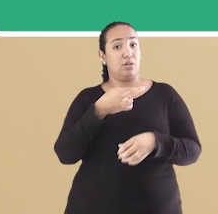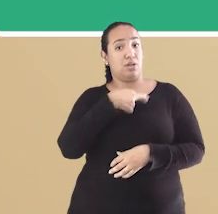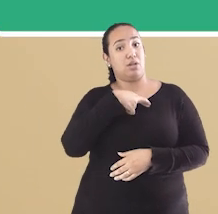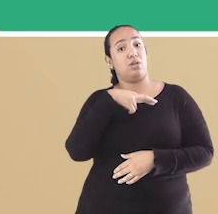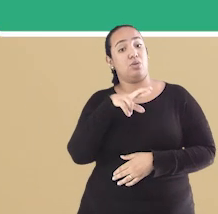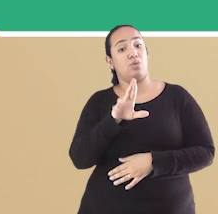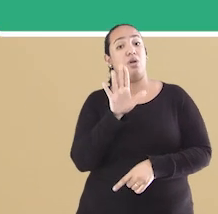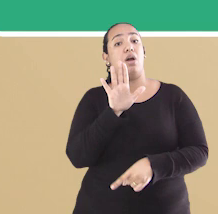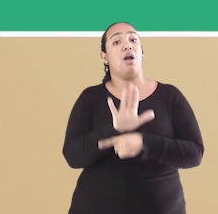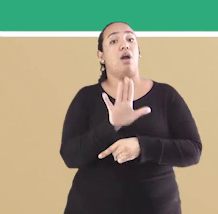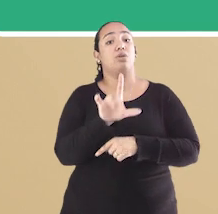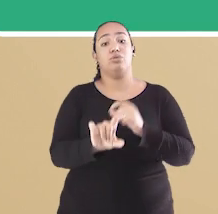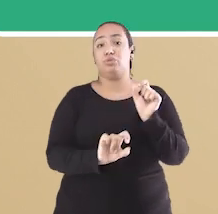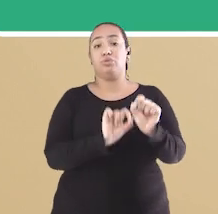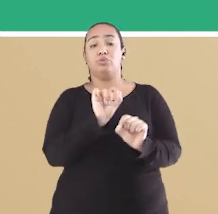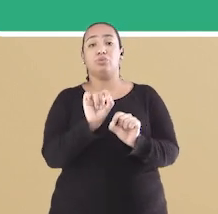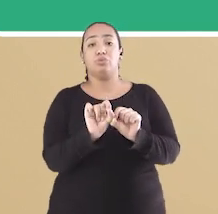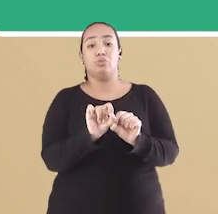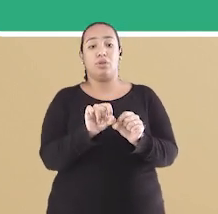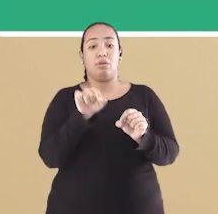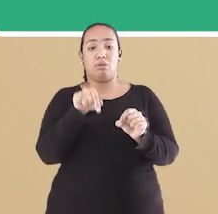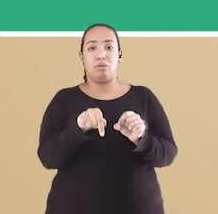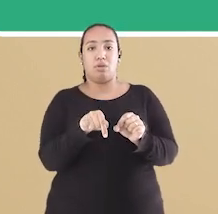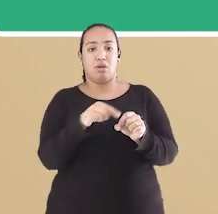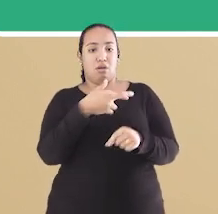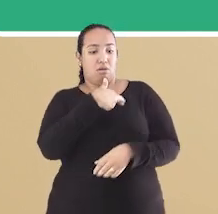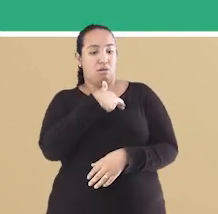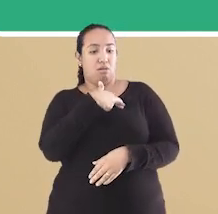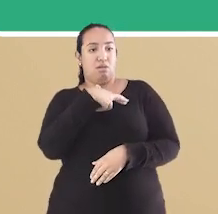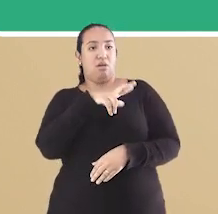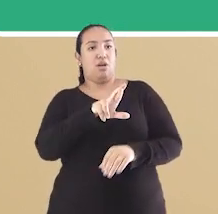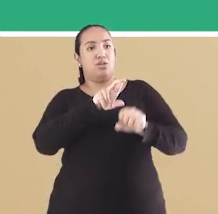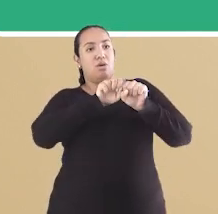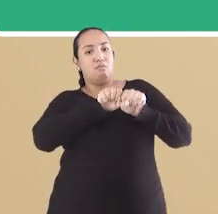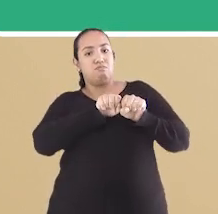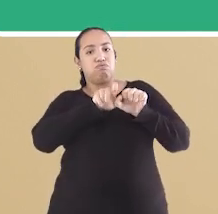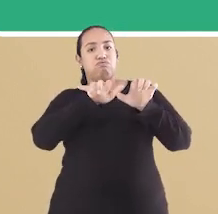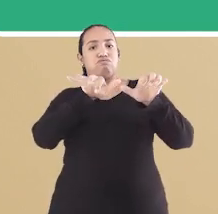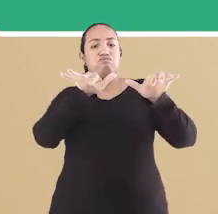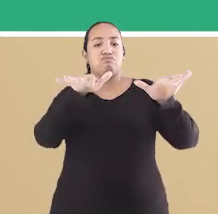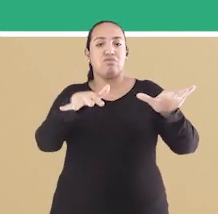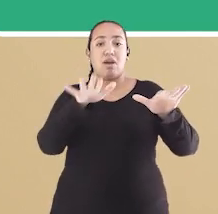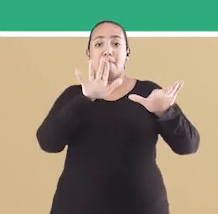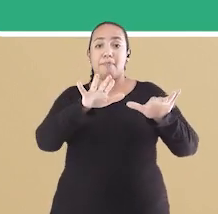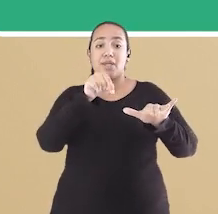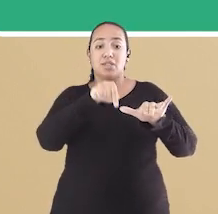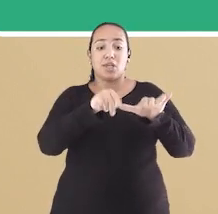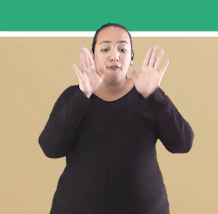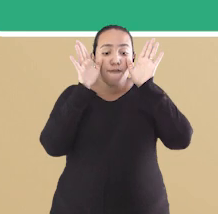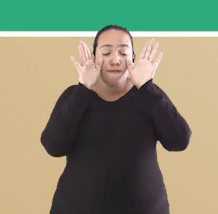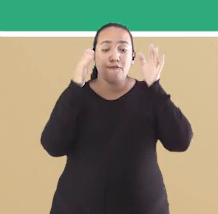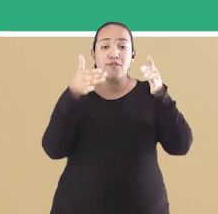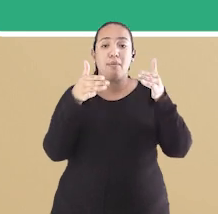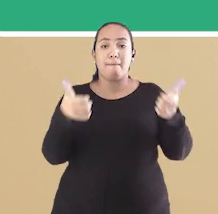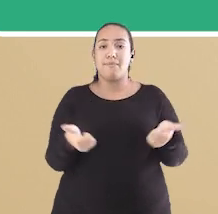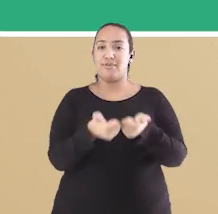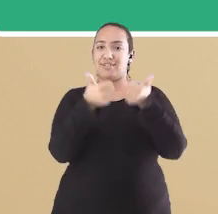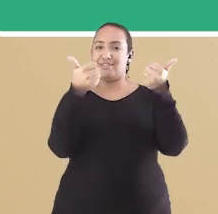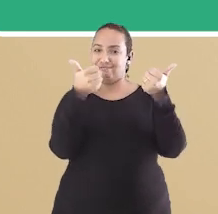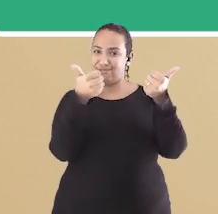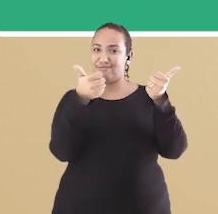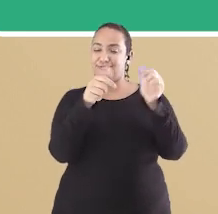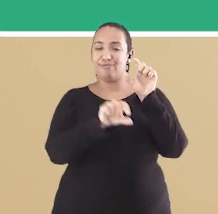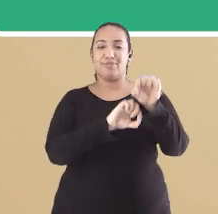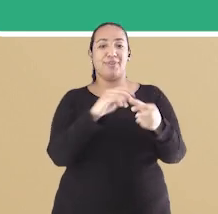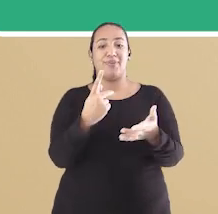assim, para disseminar uma leitura da religião muito positiva neste sentido. Leva os estudantes